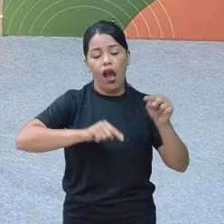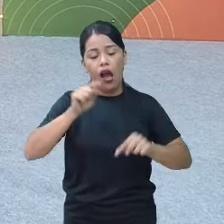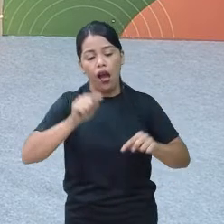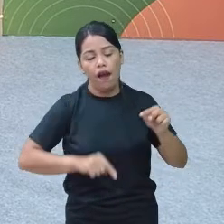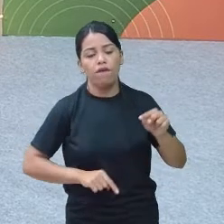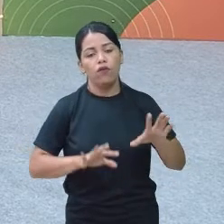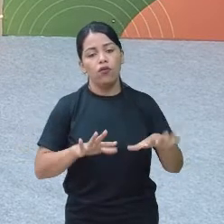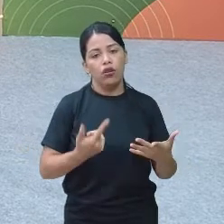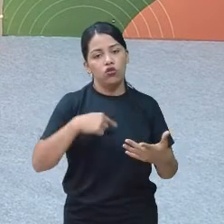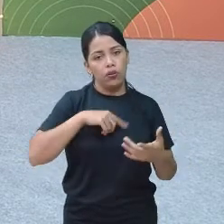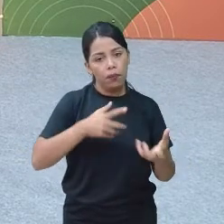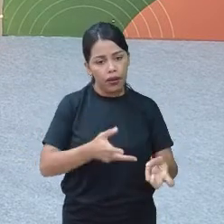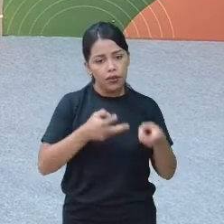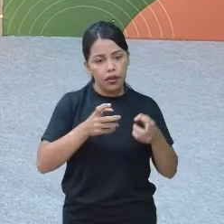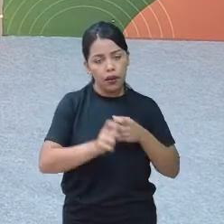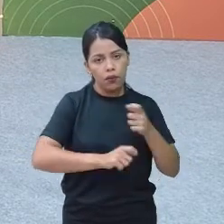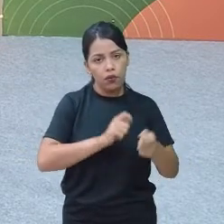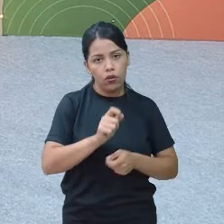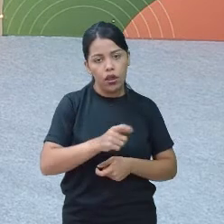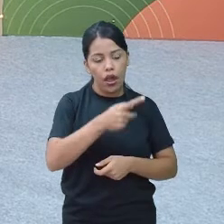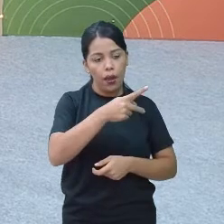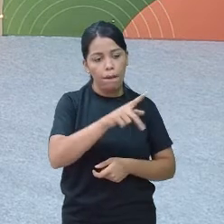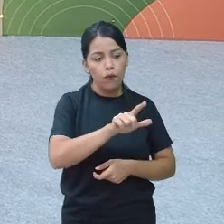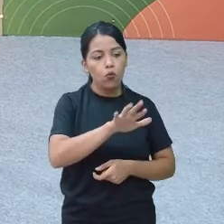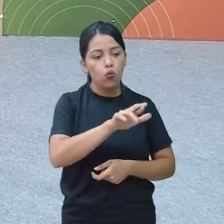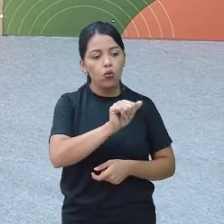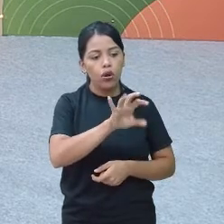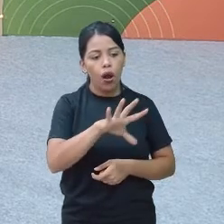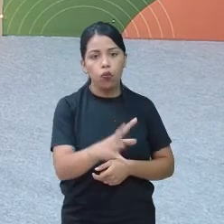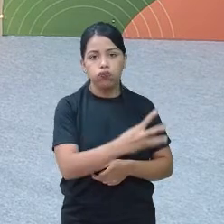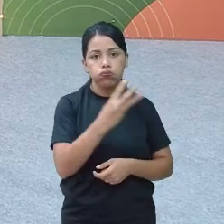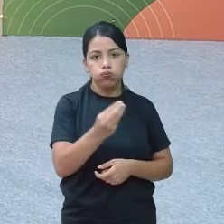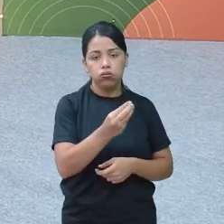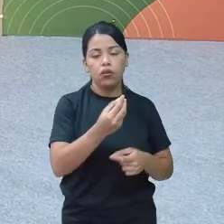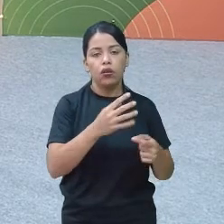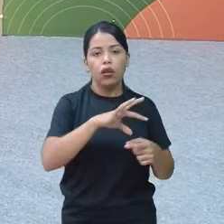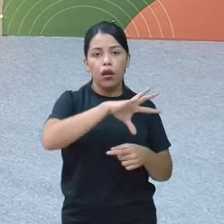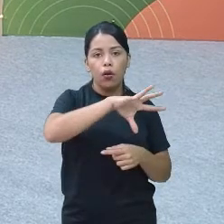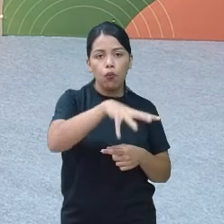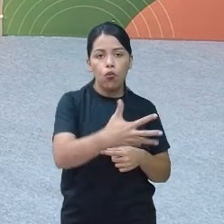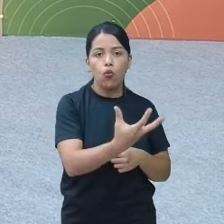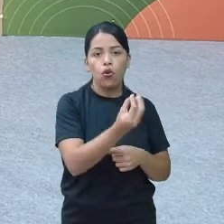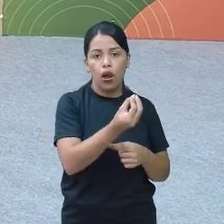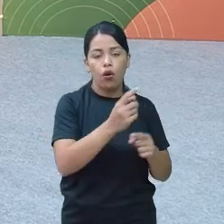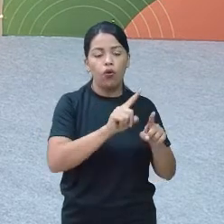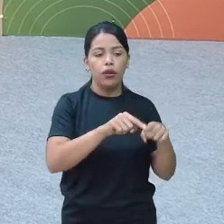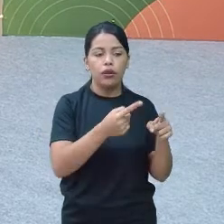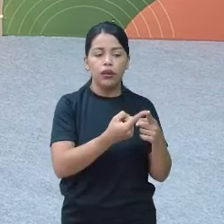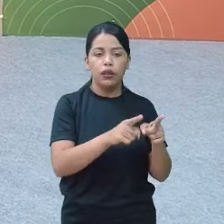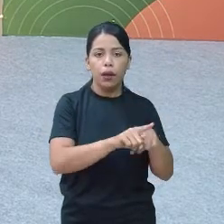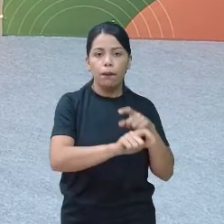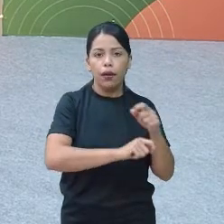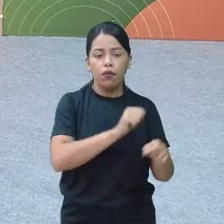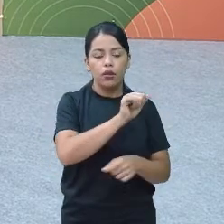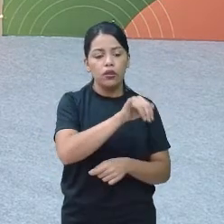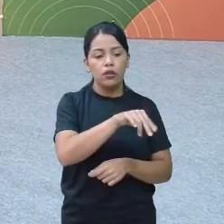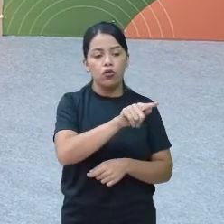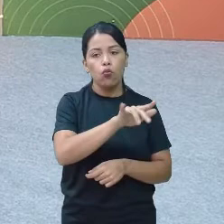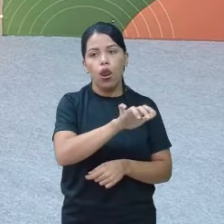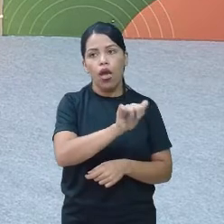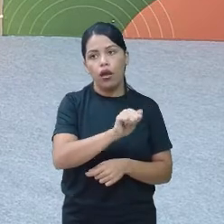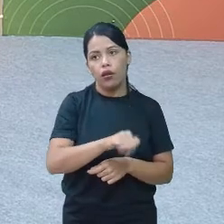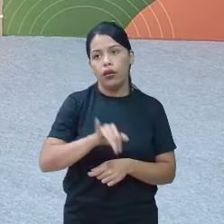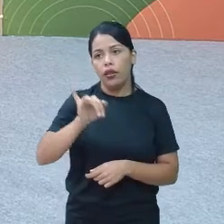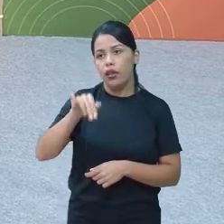plural e singular. Os invariáveis são aqueles que não variam, tá certo? Eu consigo usar tanto para o plural quanto para o